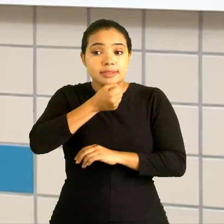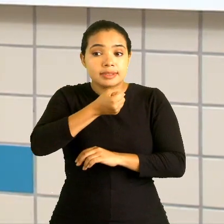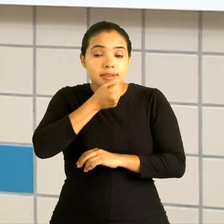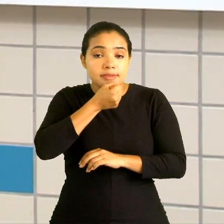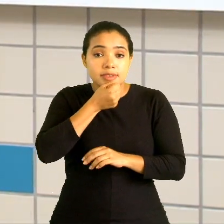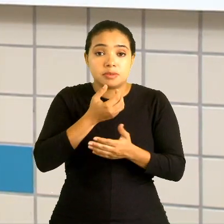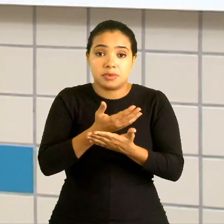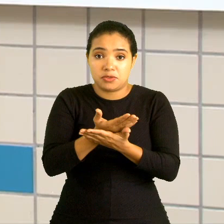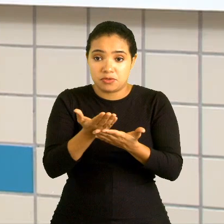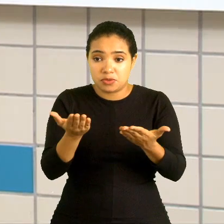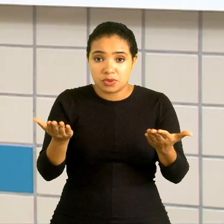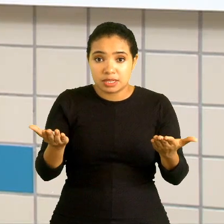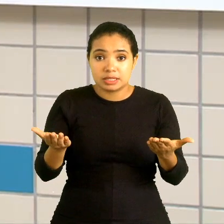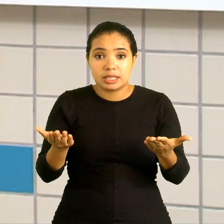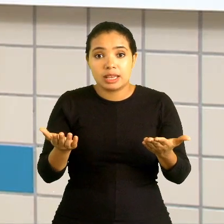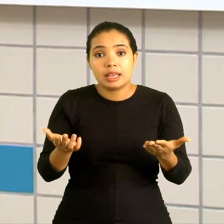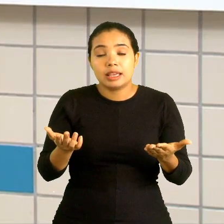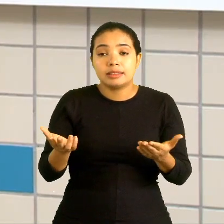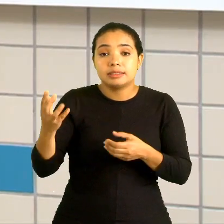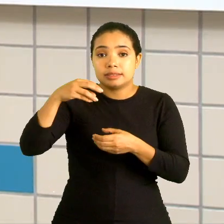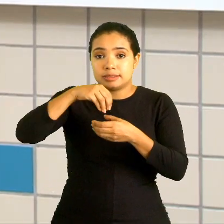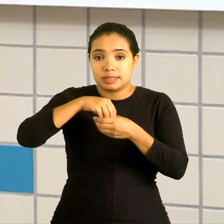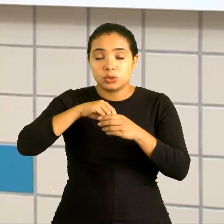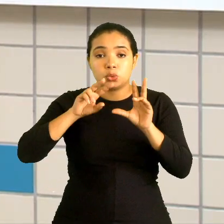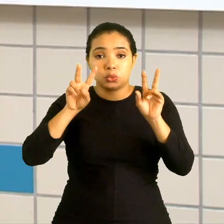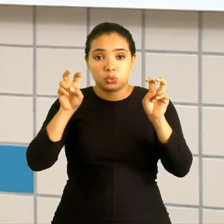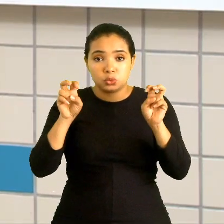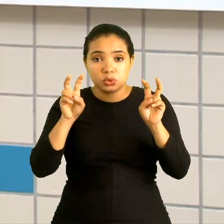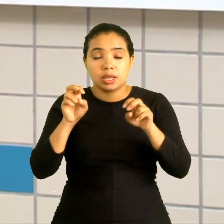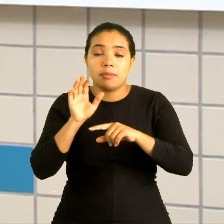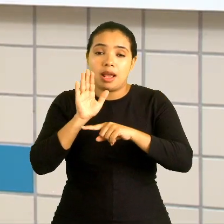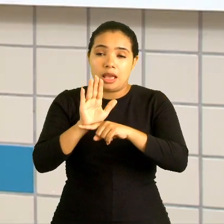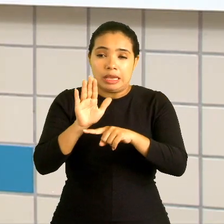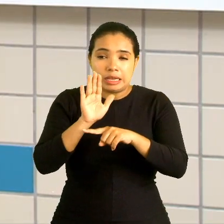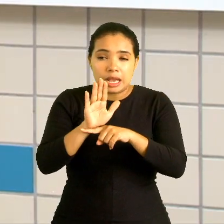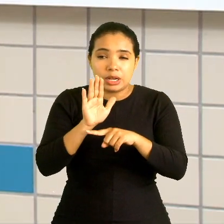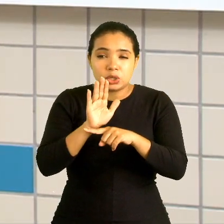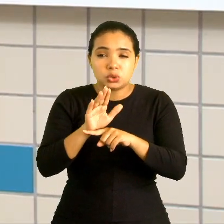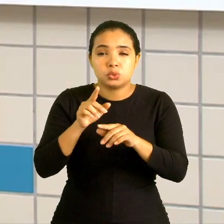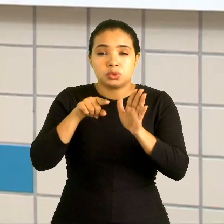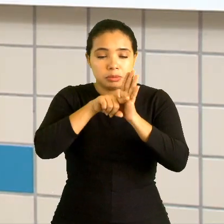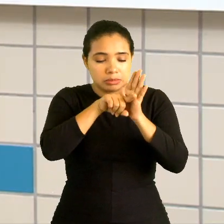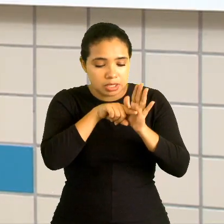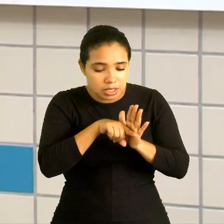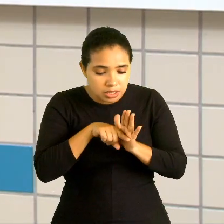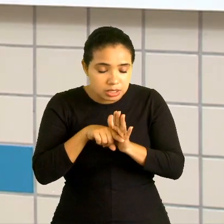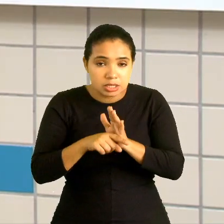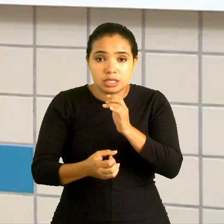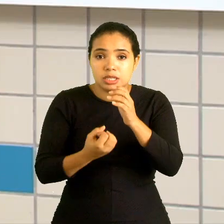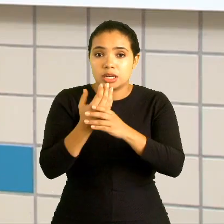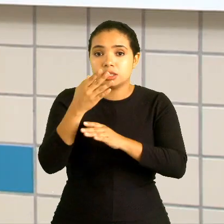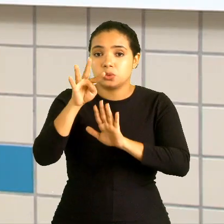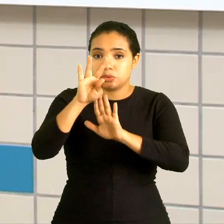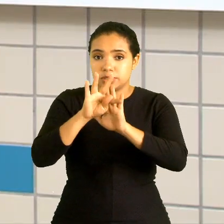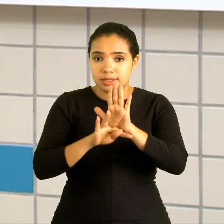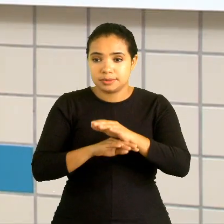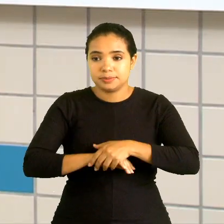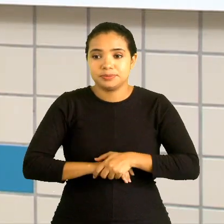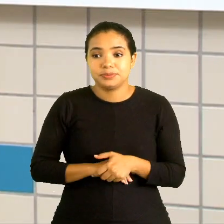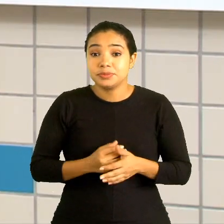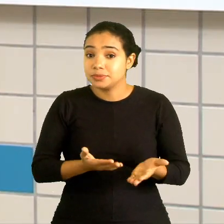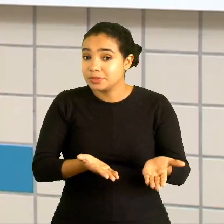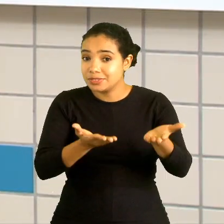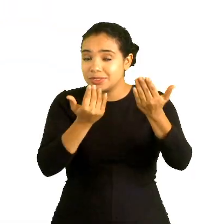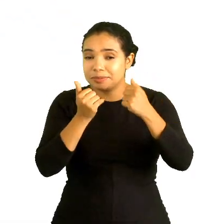que vocês fiquem mais por dentro desse assunto e ajude na sua pesquisa e na sua produção de texto. Vamos